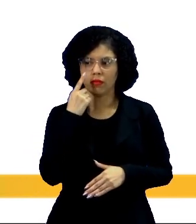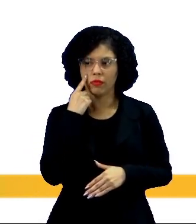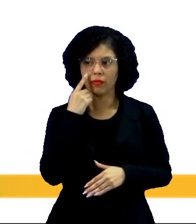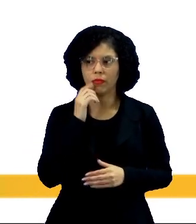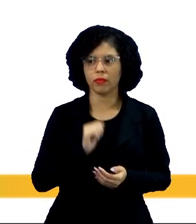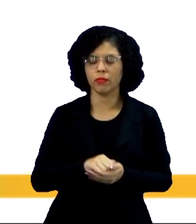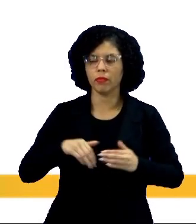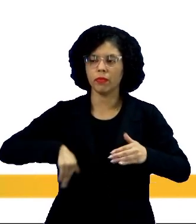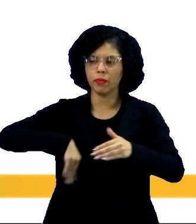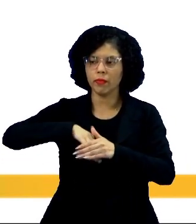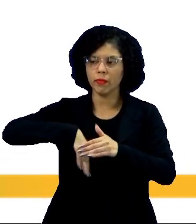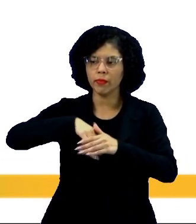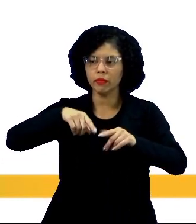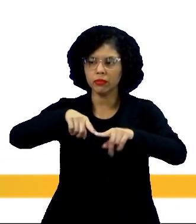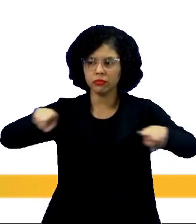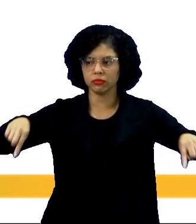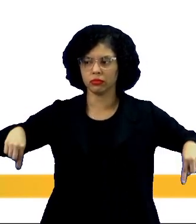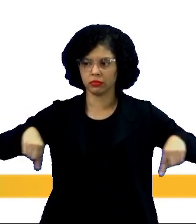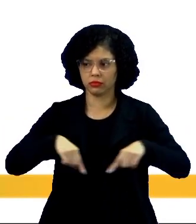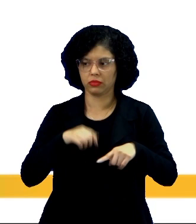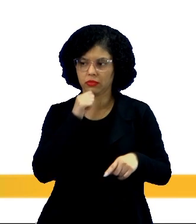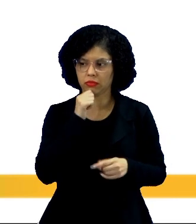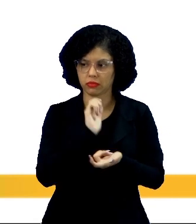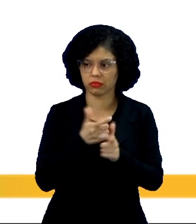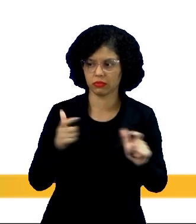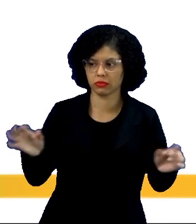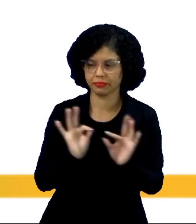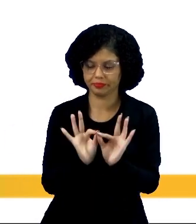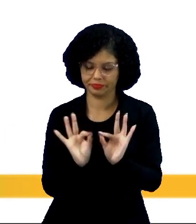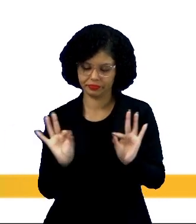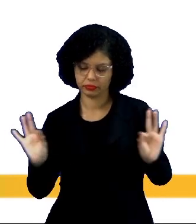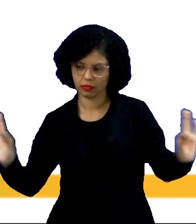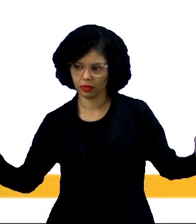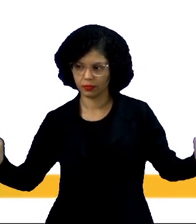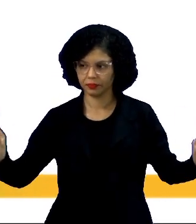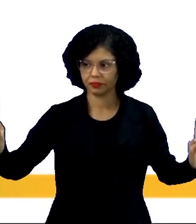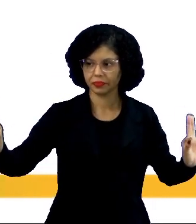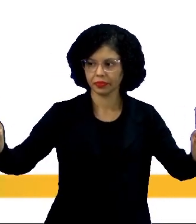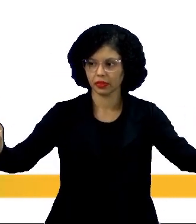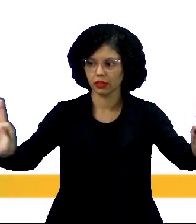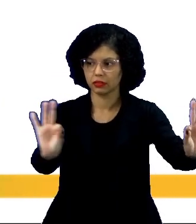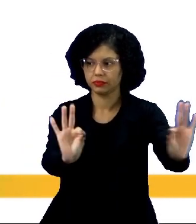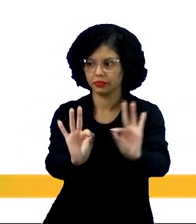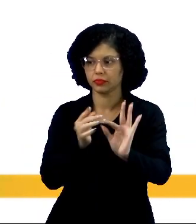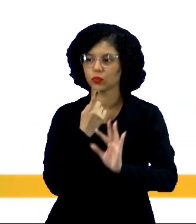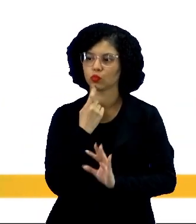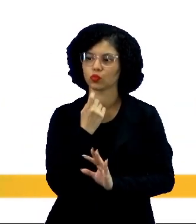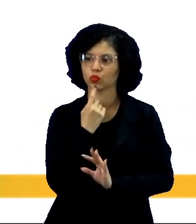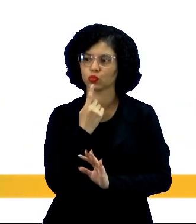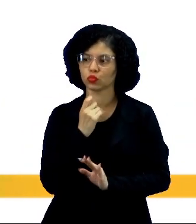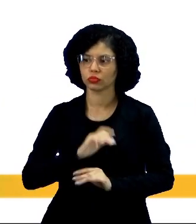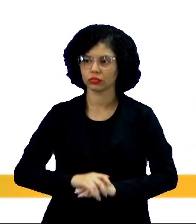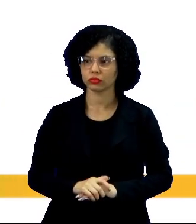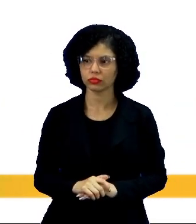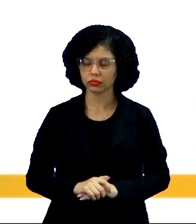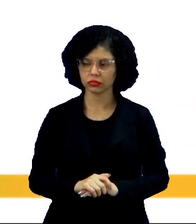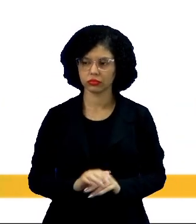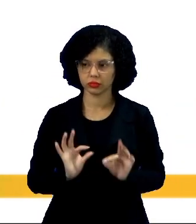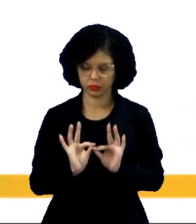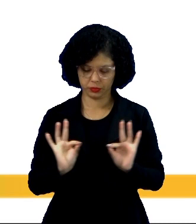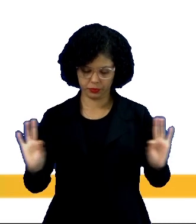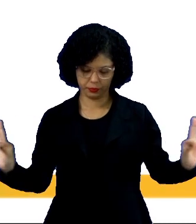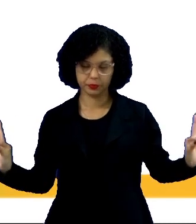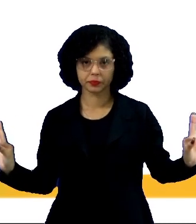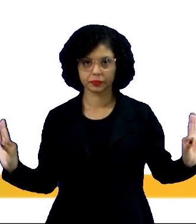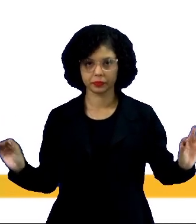Observe um campo de futebol. O perímetro dele é o seu contorno que está de vermelho. Aí, olha só,